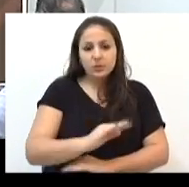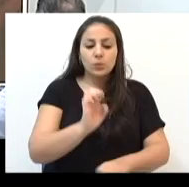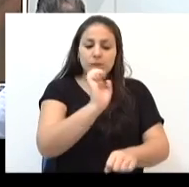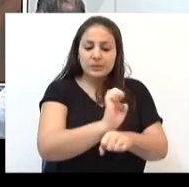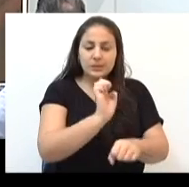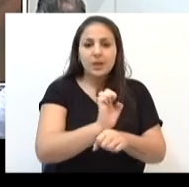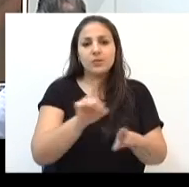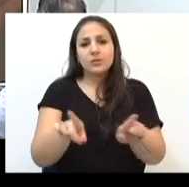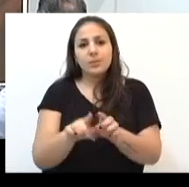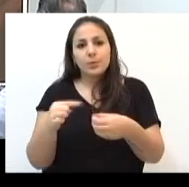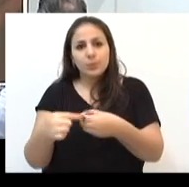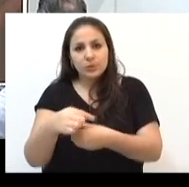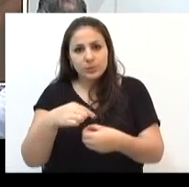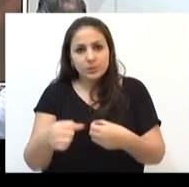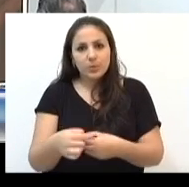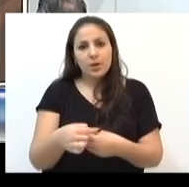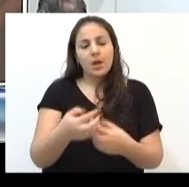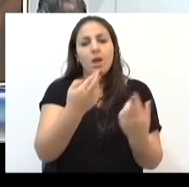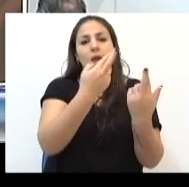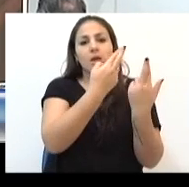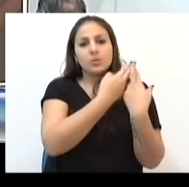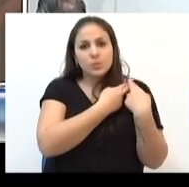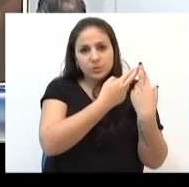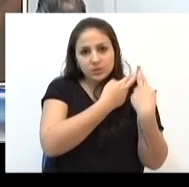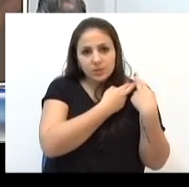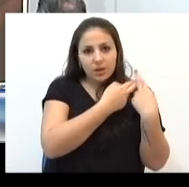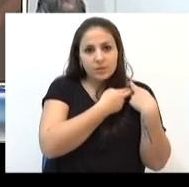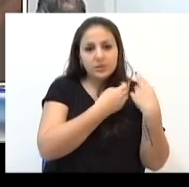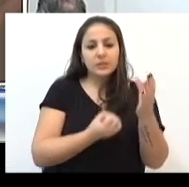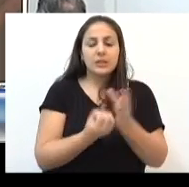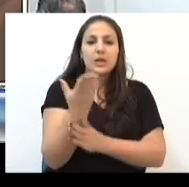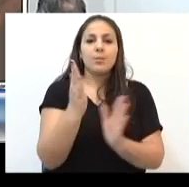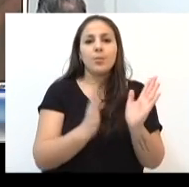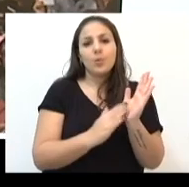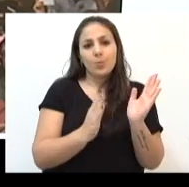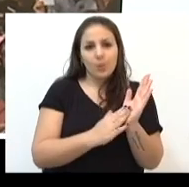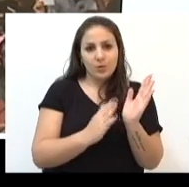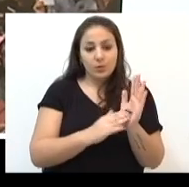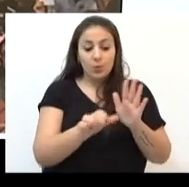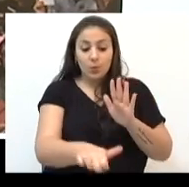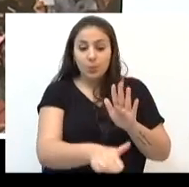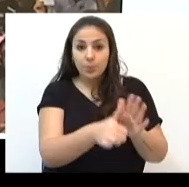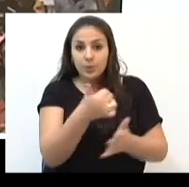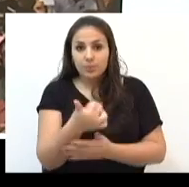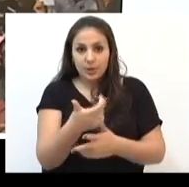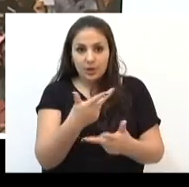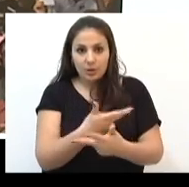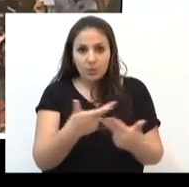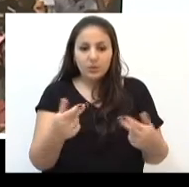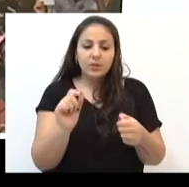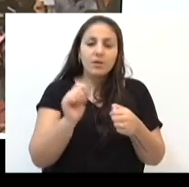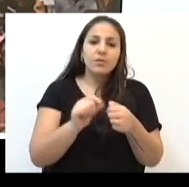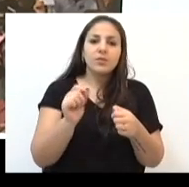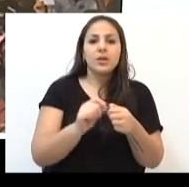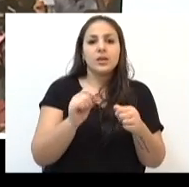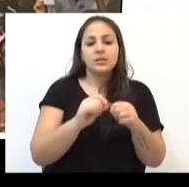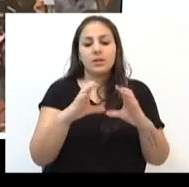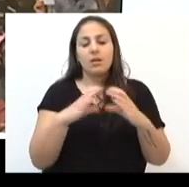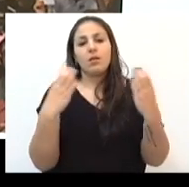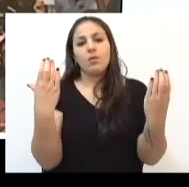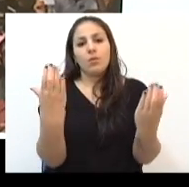os municípios ficaram responsáveis por elaborar suas propostas. O primeiro passo foi a realização